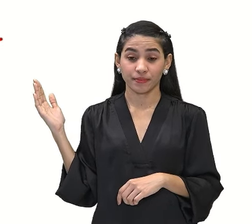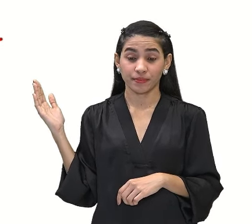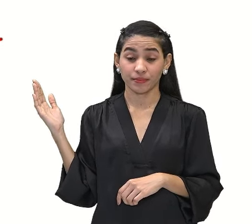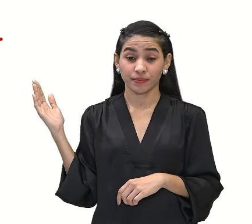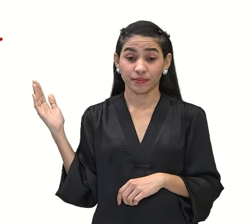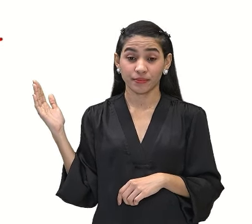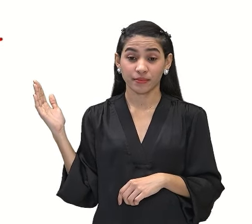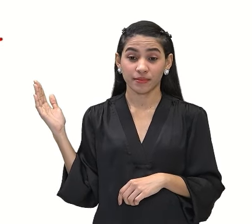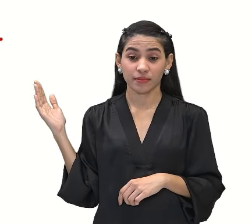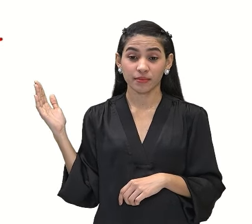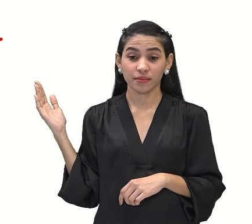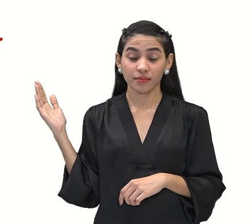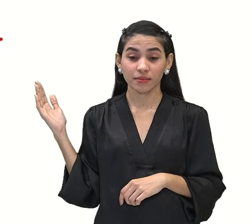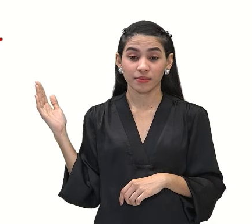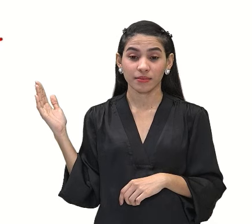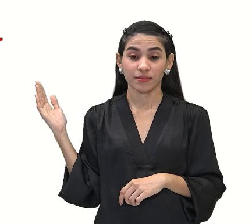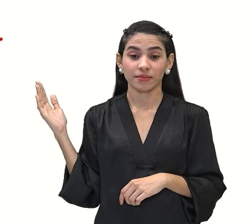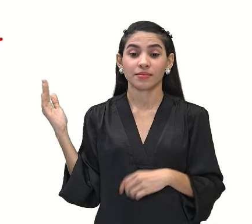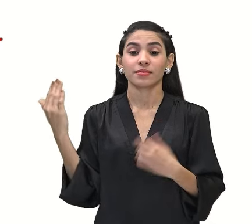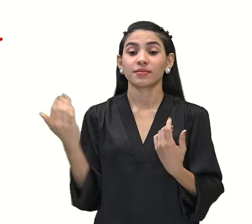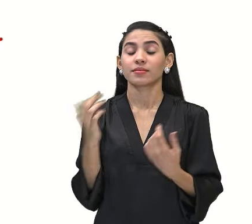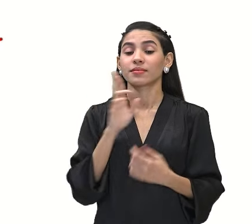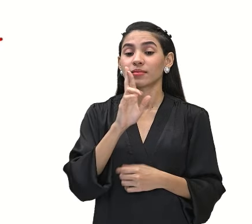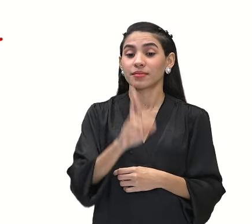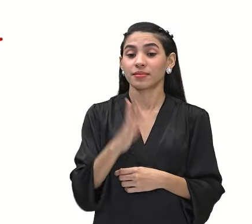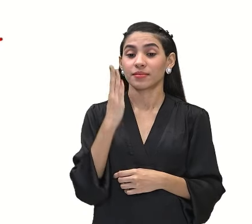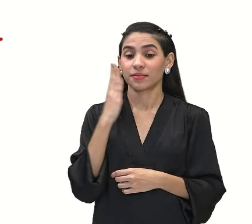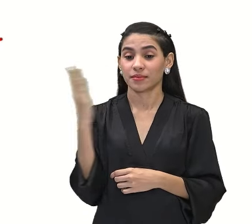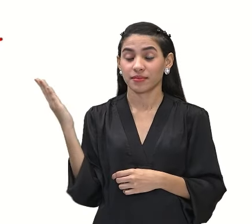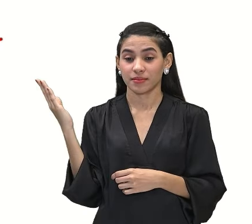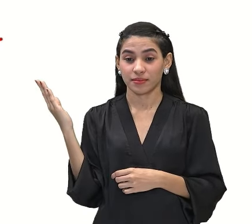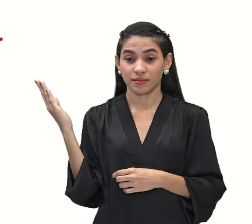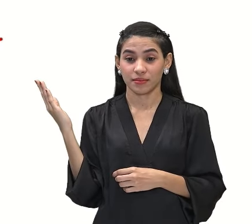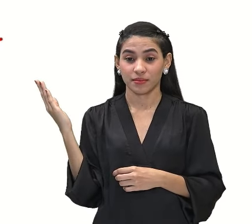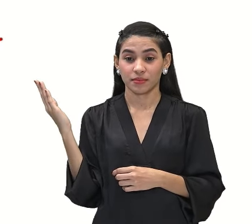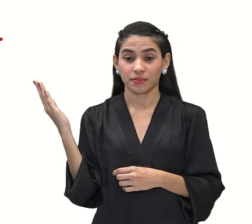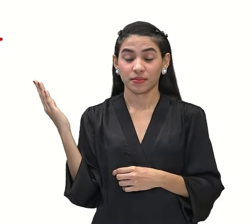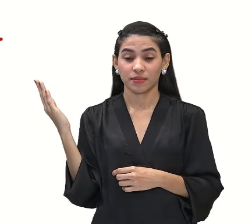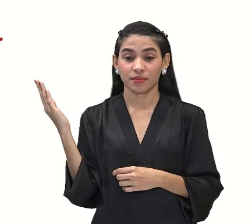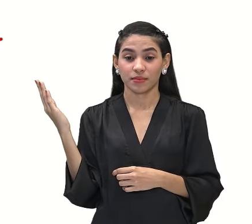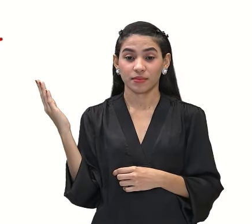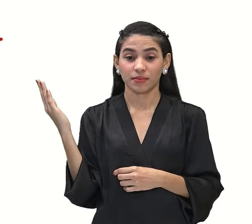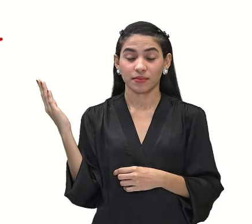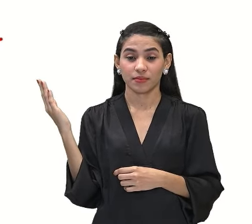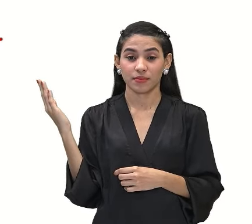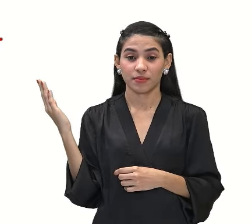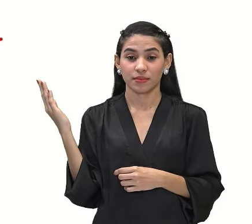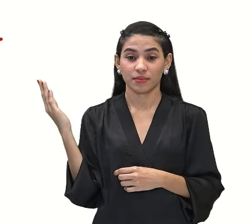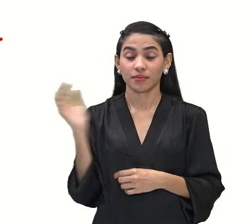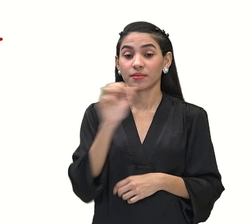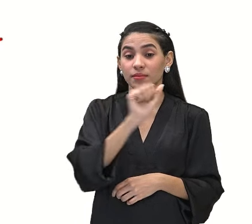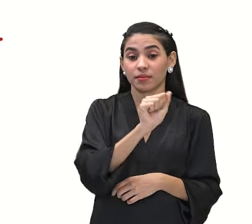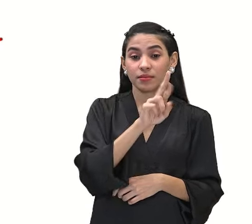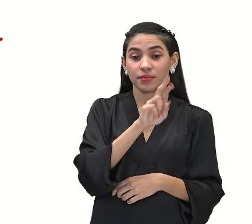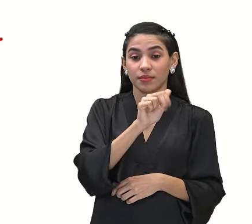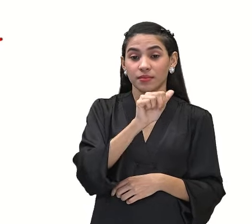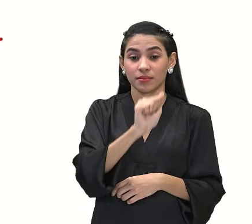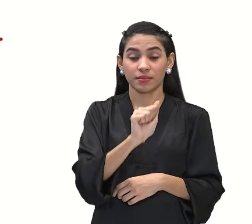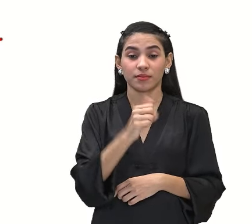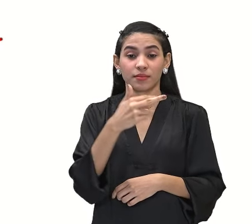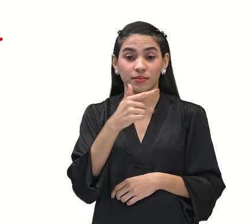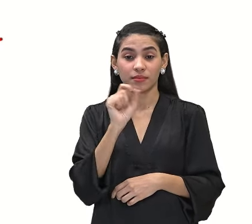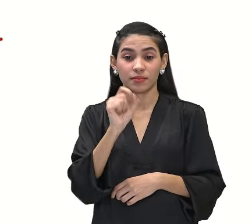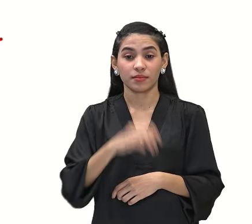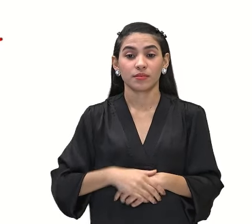1 né Então olha quanto dá duas casas olha quanto ficaria essa área essa área seria